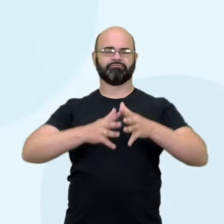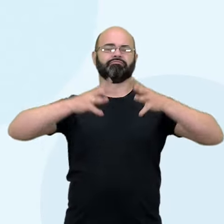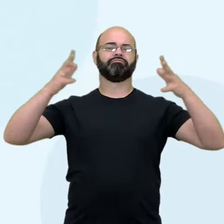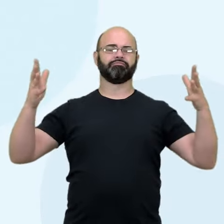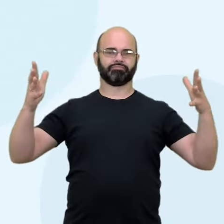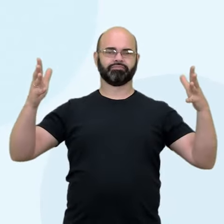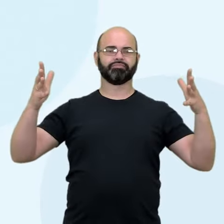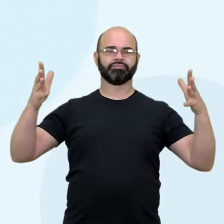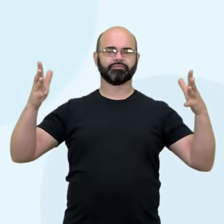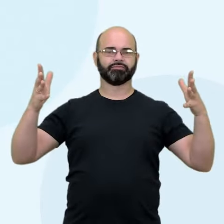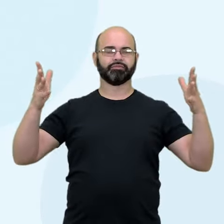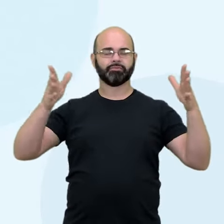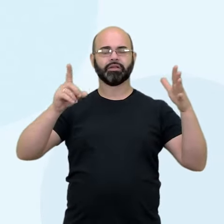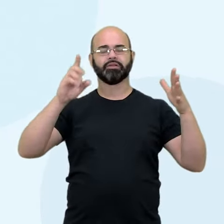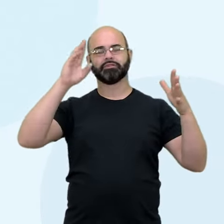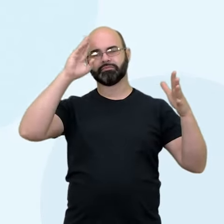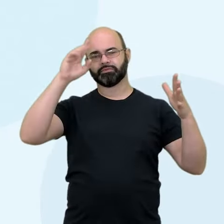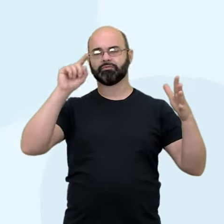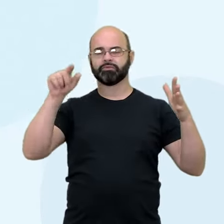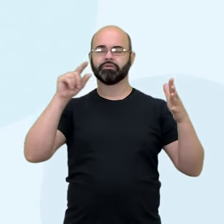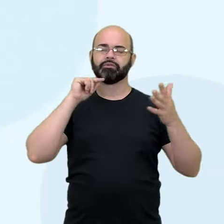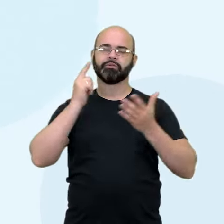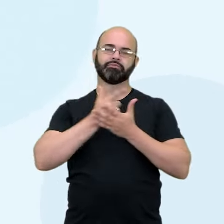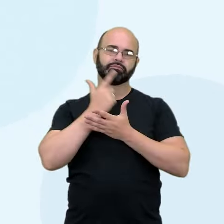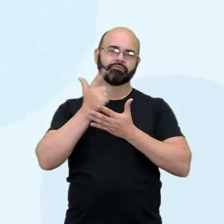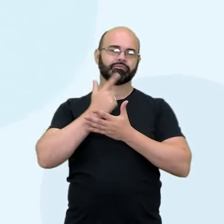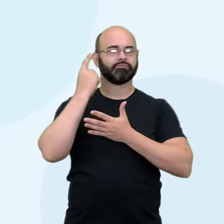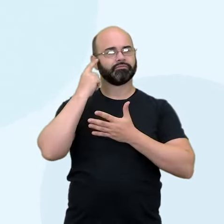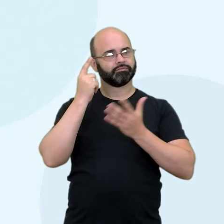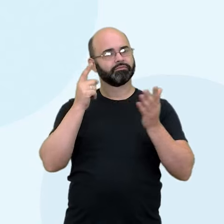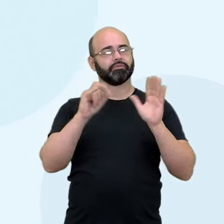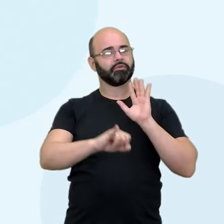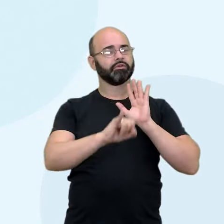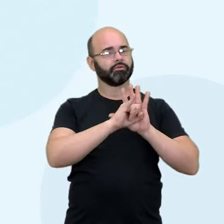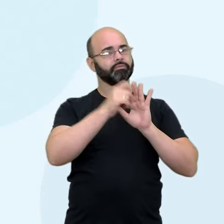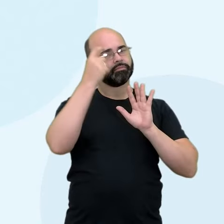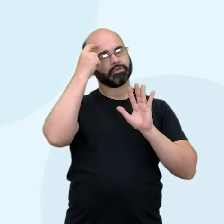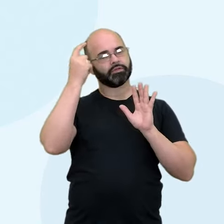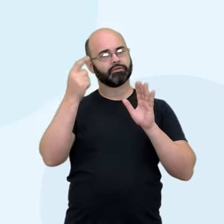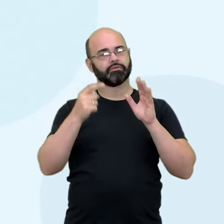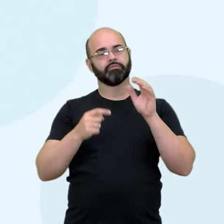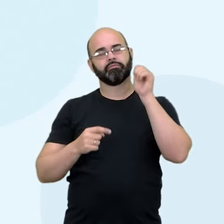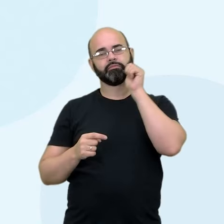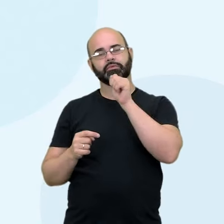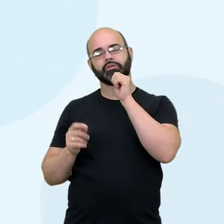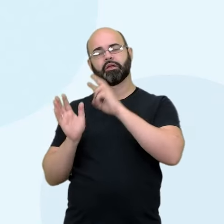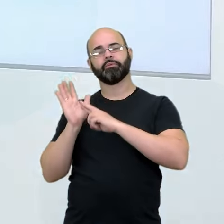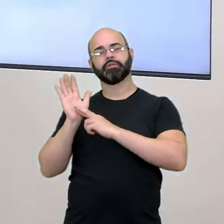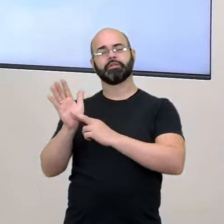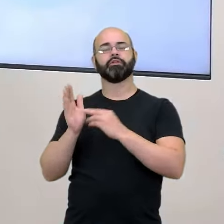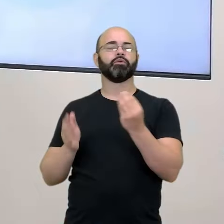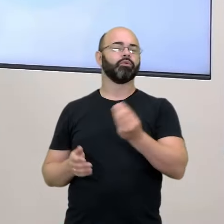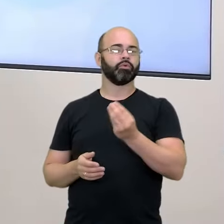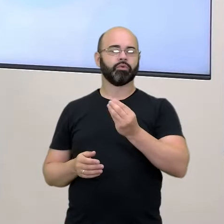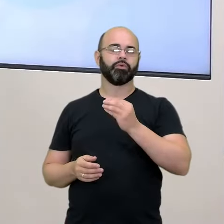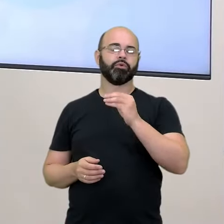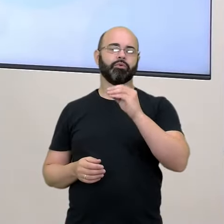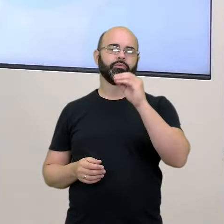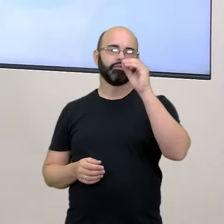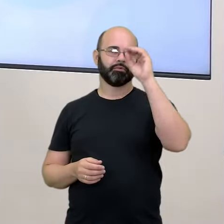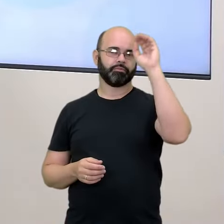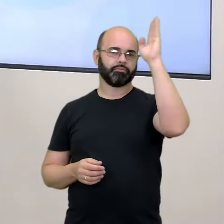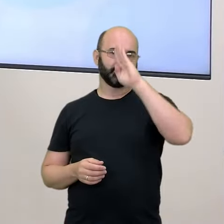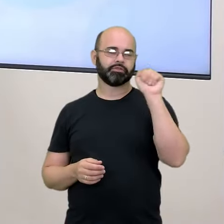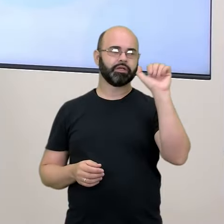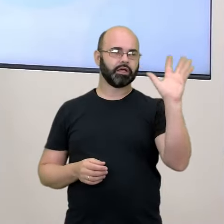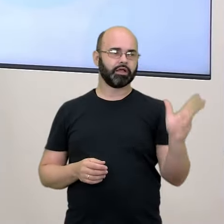são fundamentais para pensar o conceito de literatura enquanto identidade. Como a mulher é representada, como os afro-brasileiros são representados e